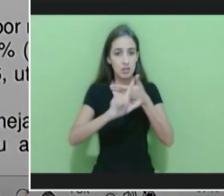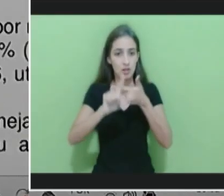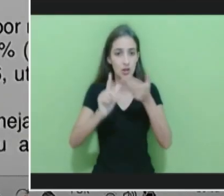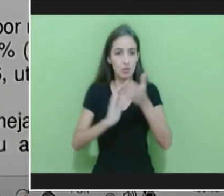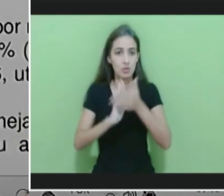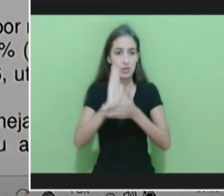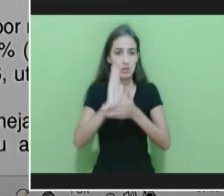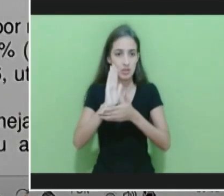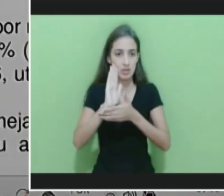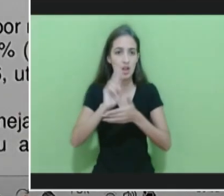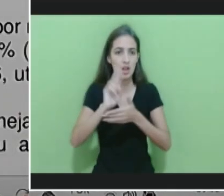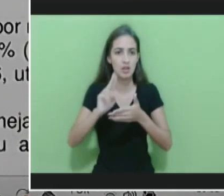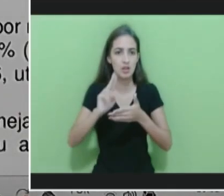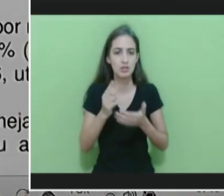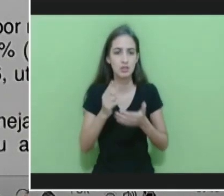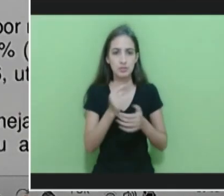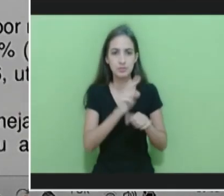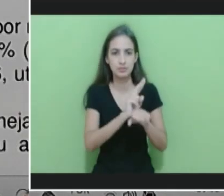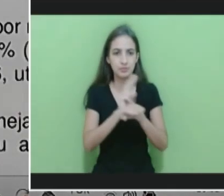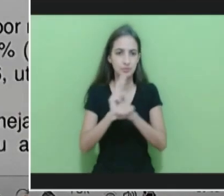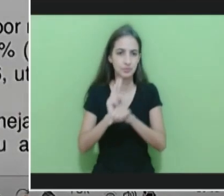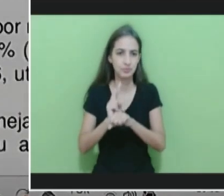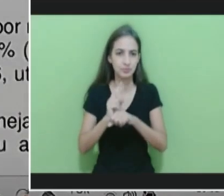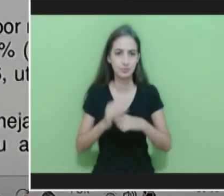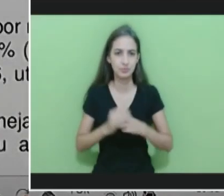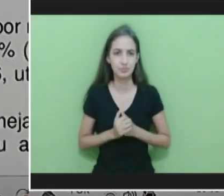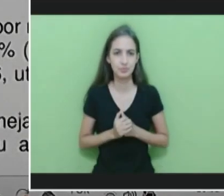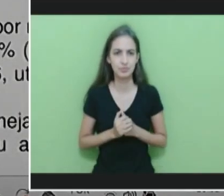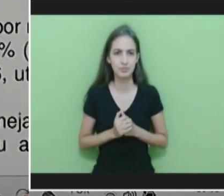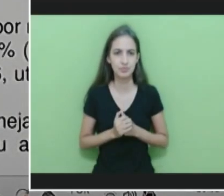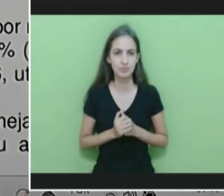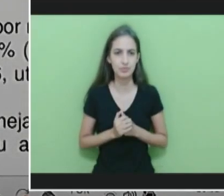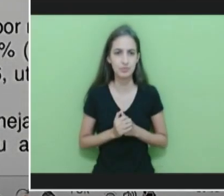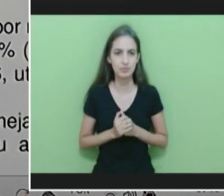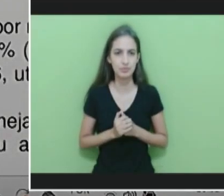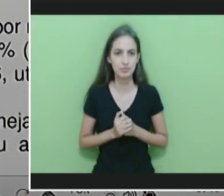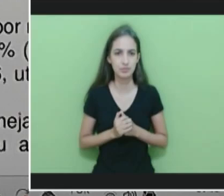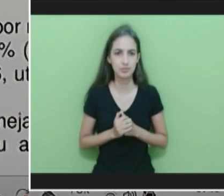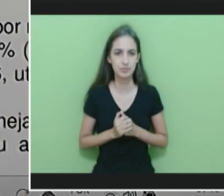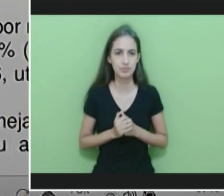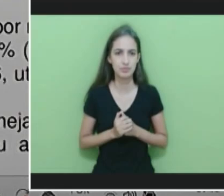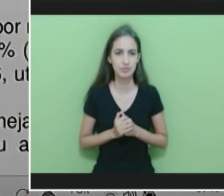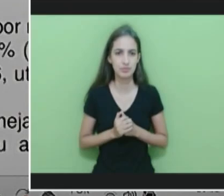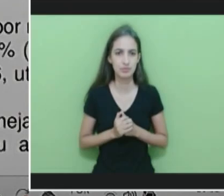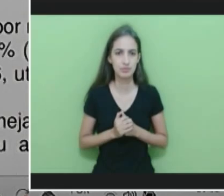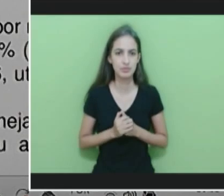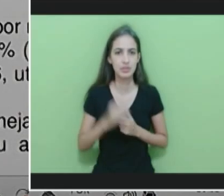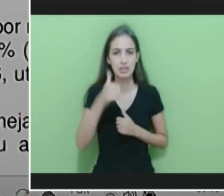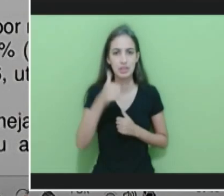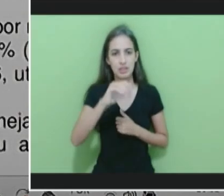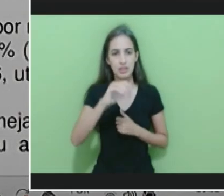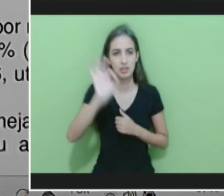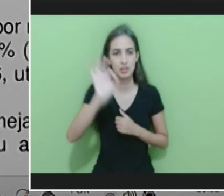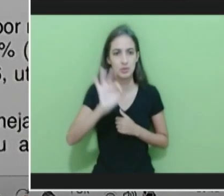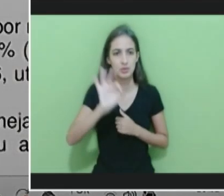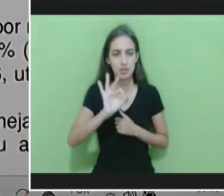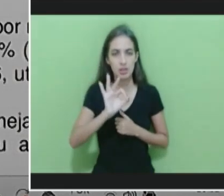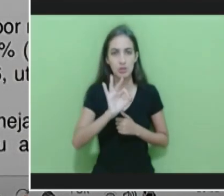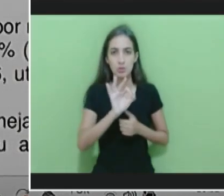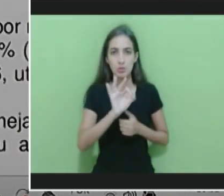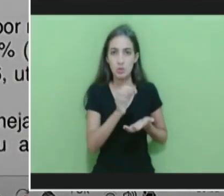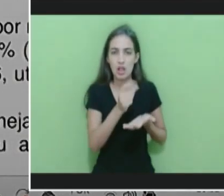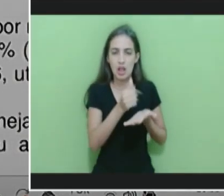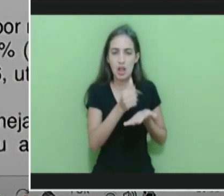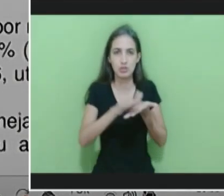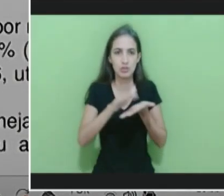ato próprio, a abrir créditos adicionais suplementares até o limite de 10% da sua despesa fixada para